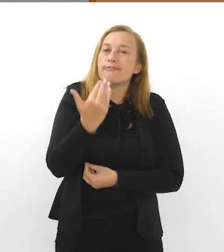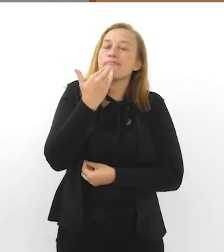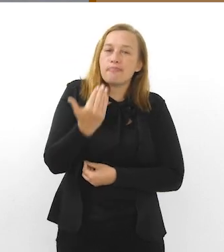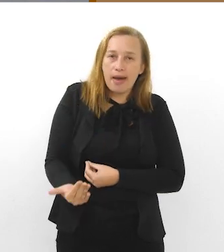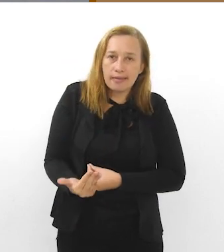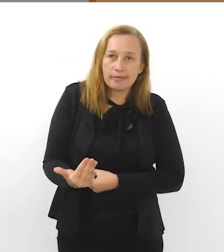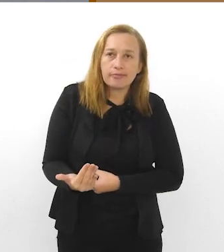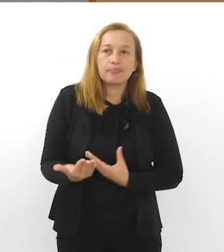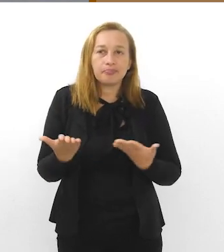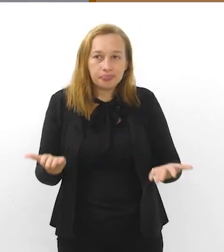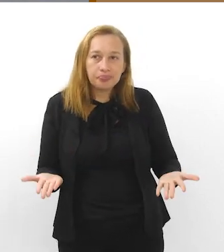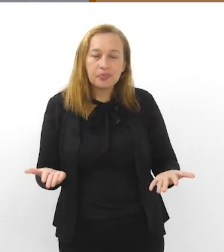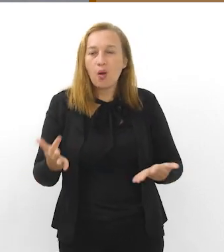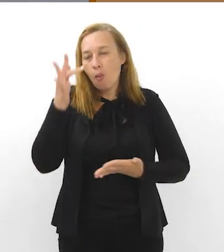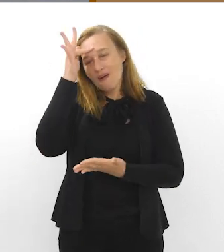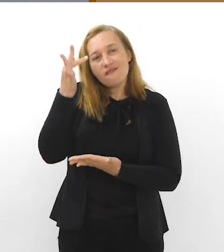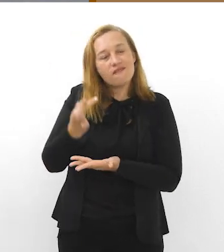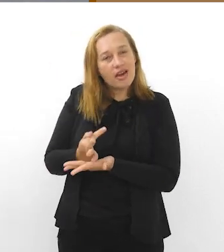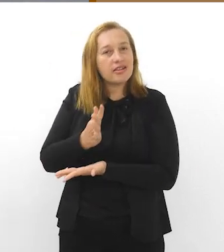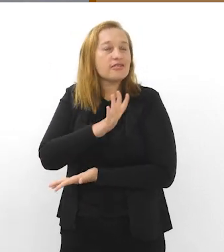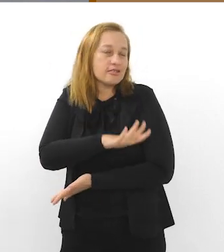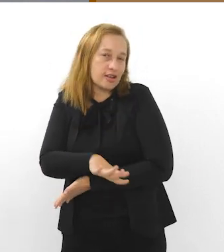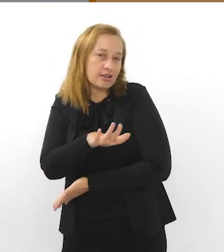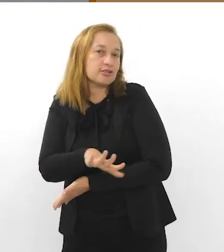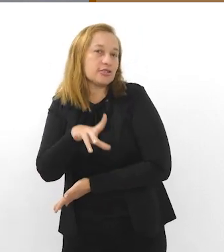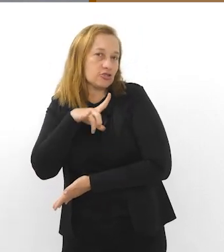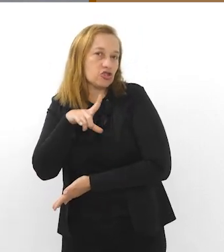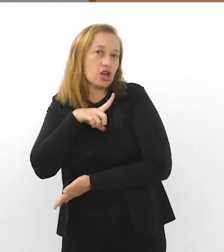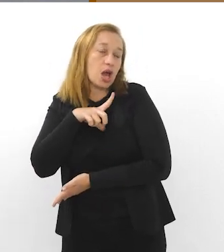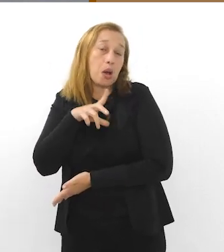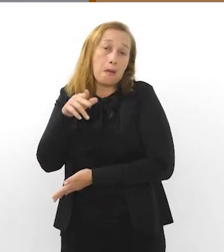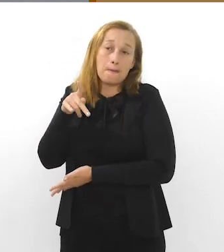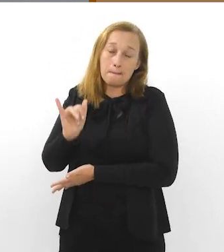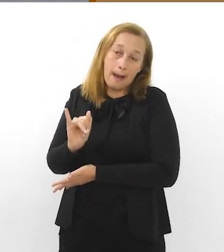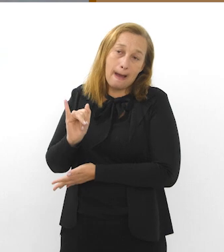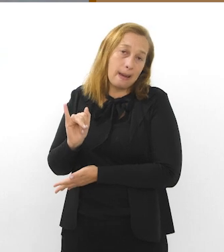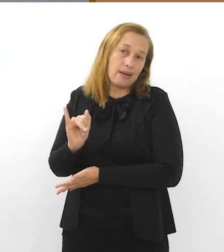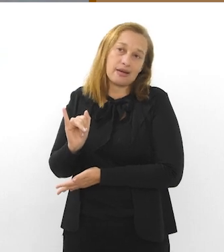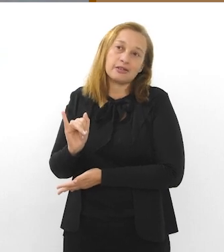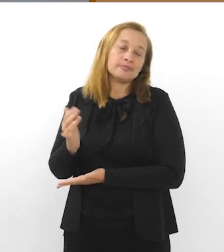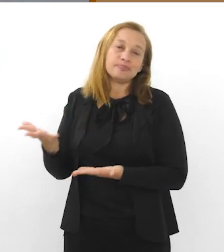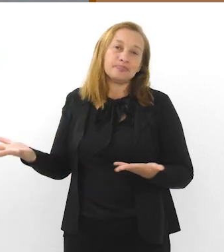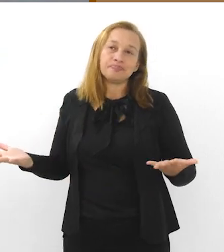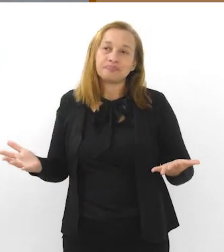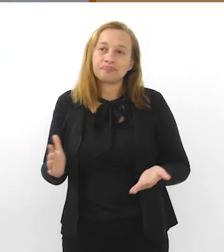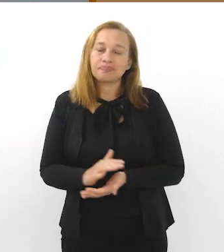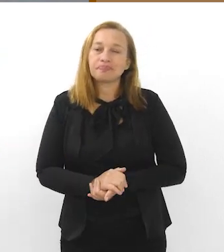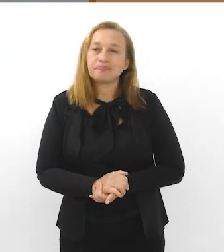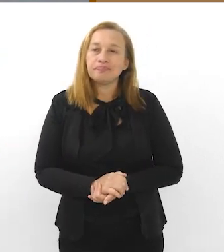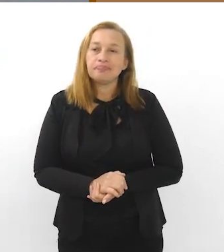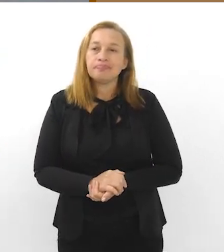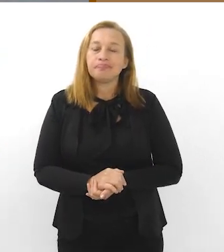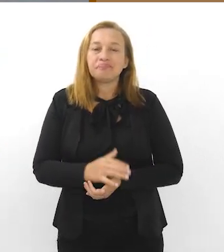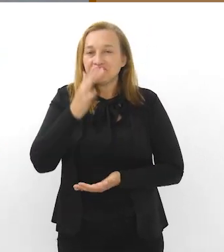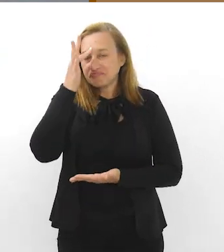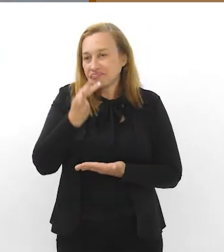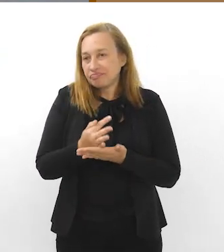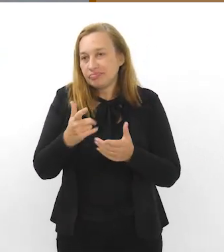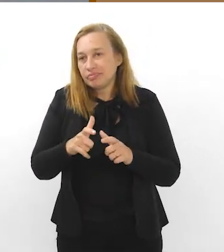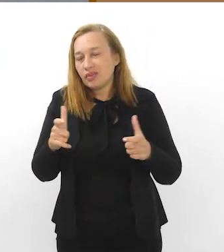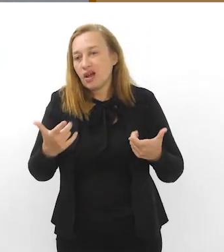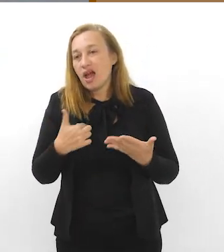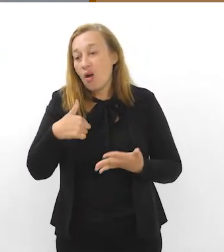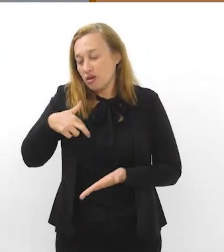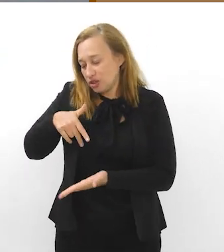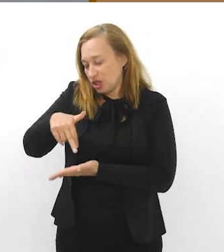pedir, né? Era uma fé infantil. Meus pais, super, com uma fé intensa, e eu